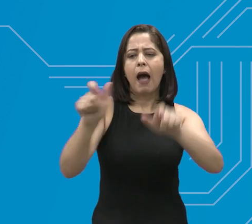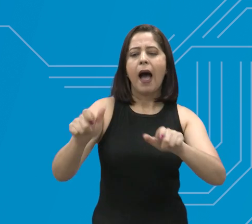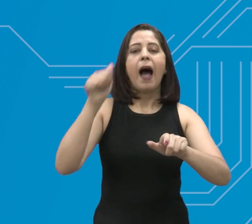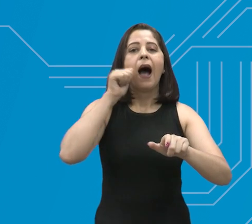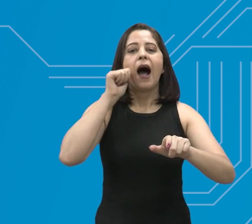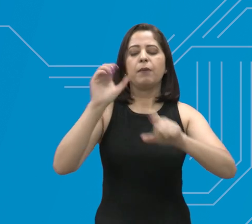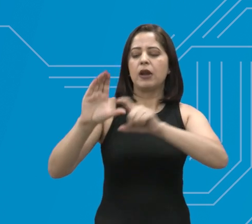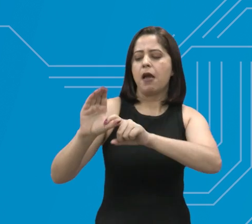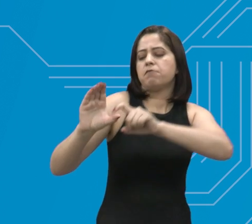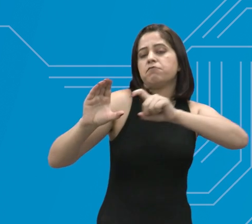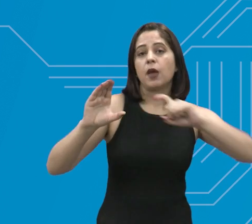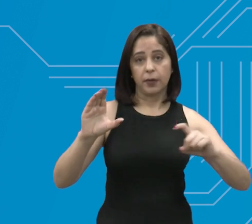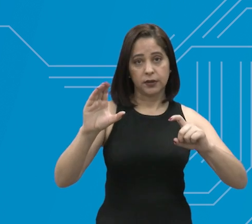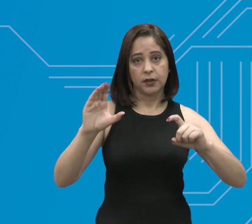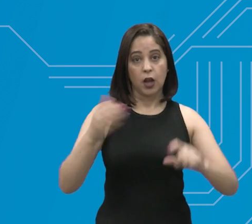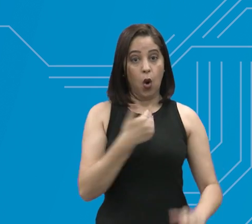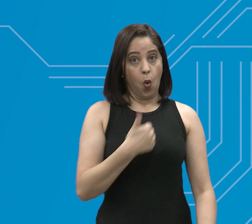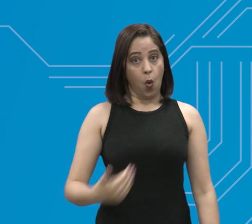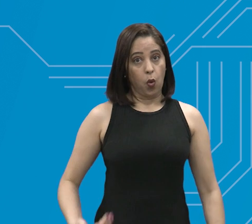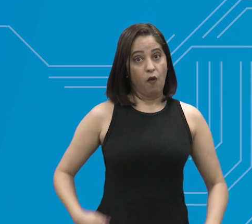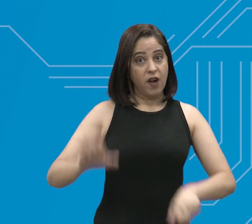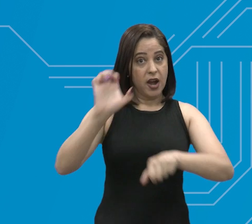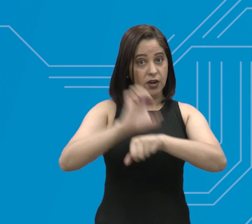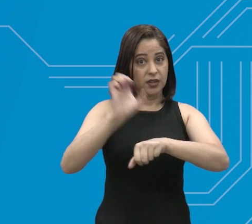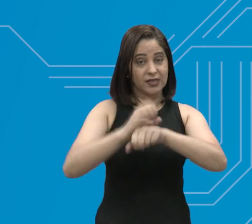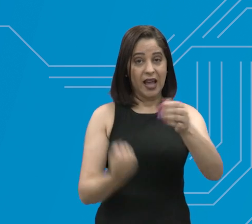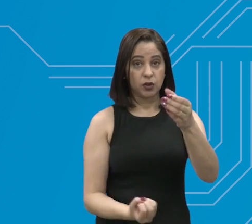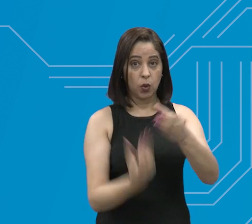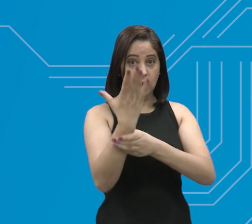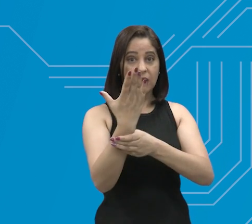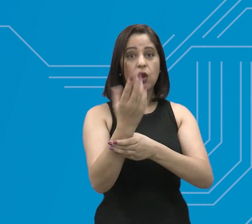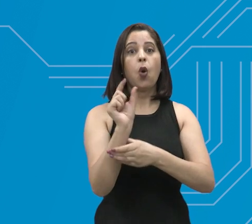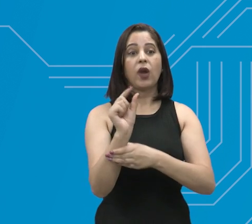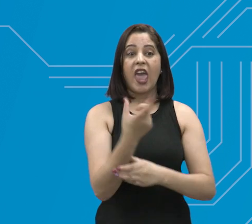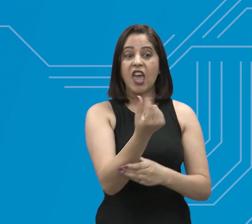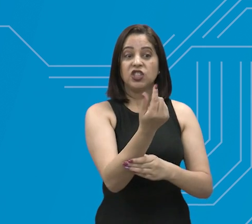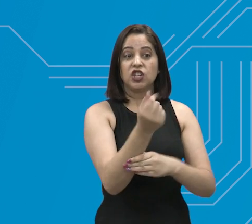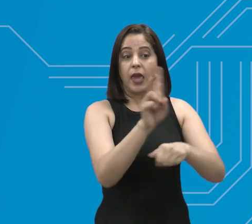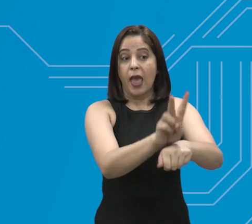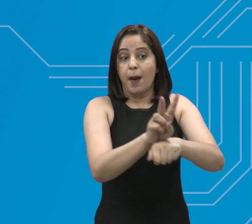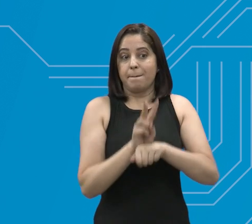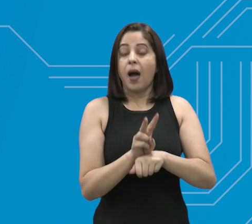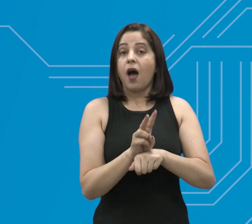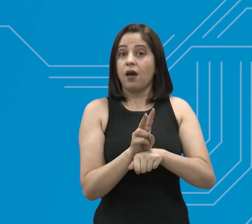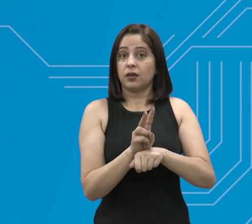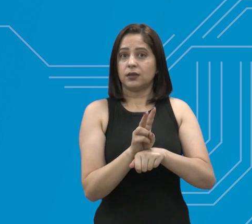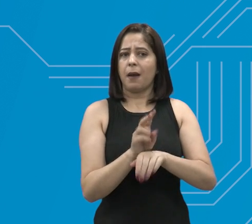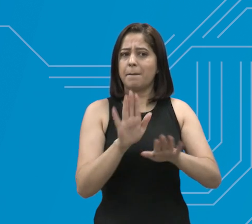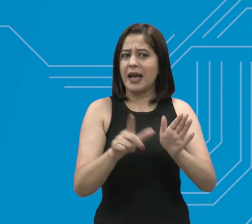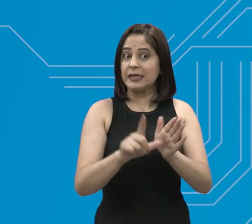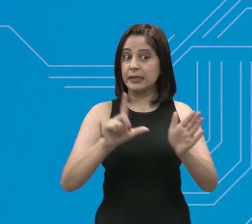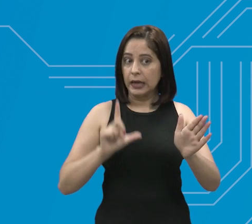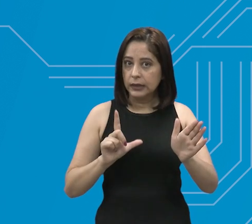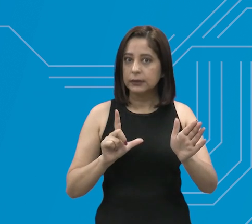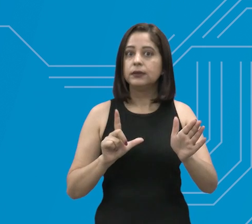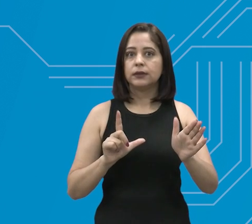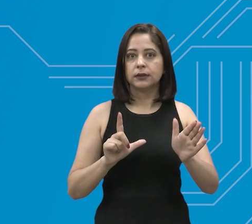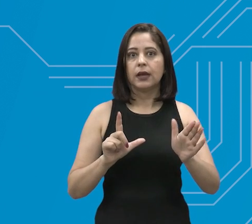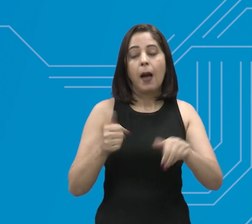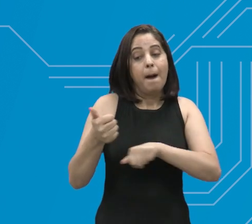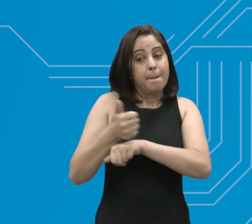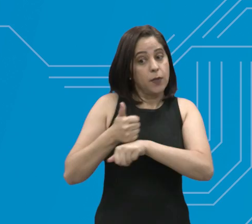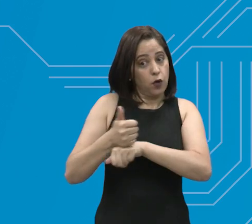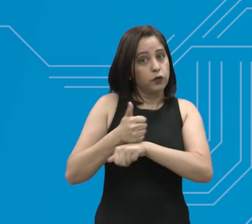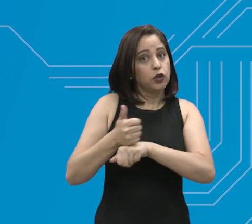independência financeira dessas mulheres, o governo do estado lançou uma linha de crédito especial. Mas antes de contratar o